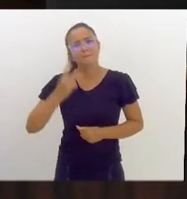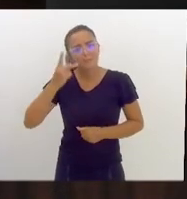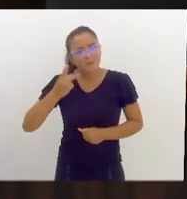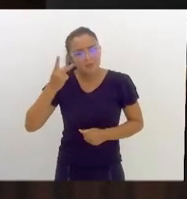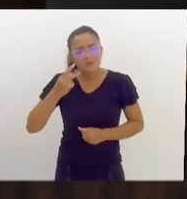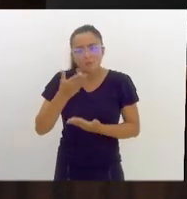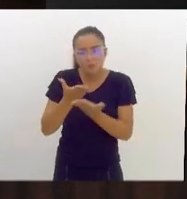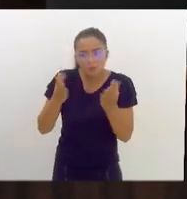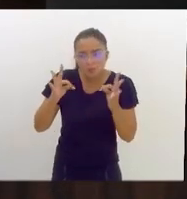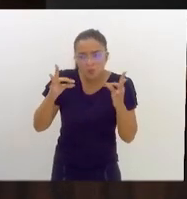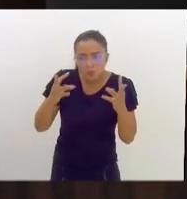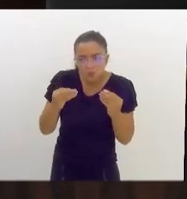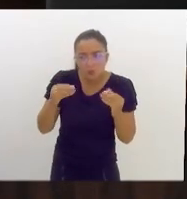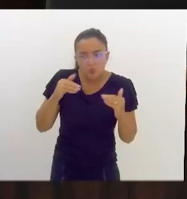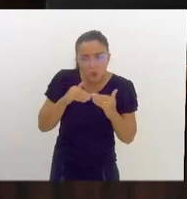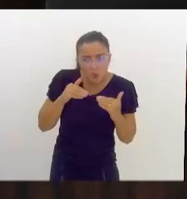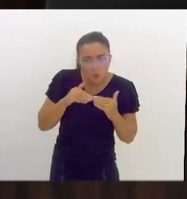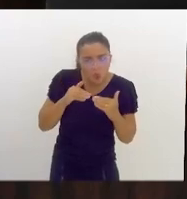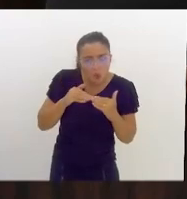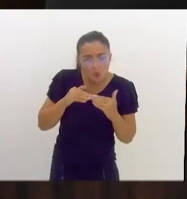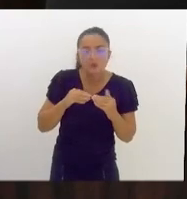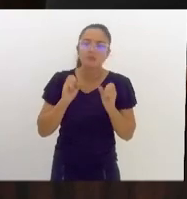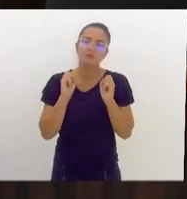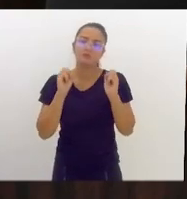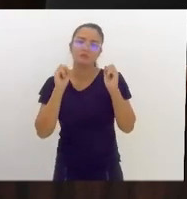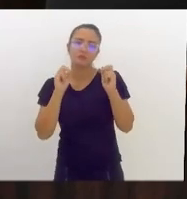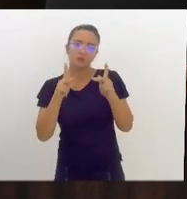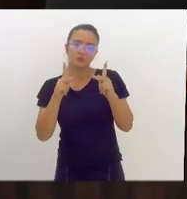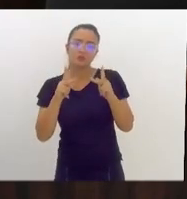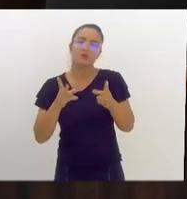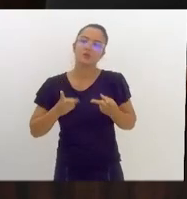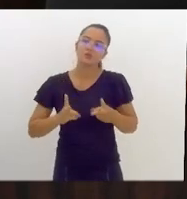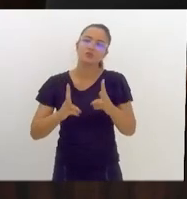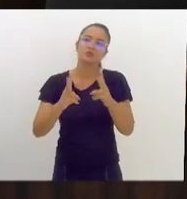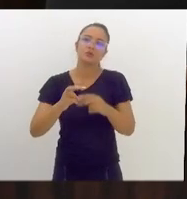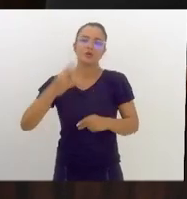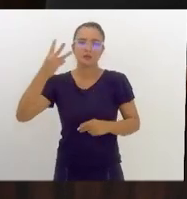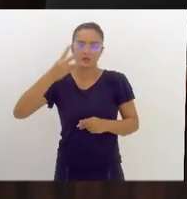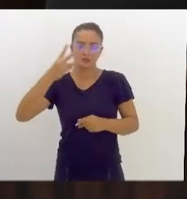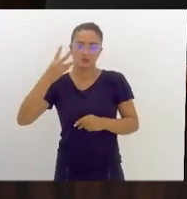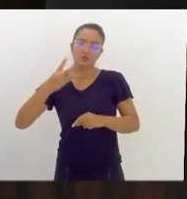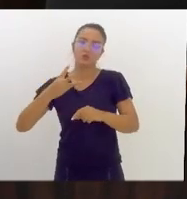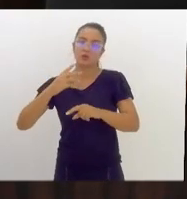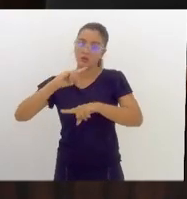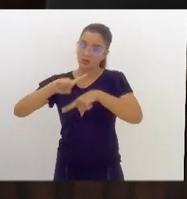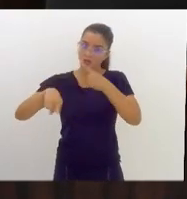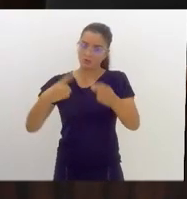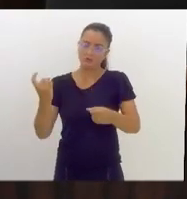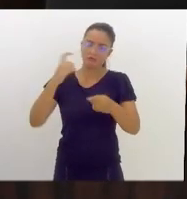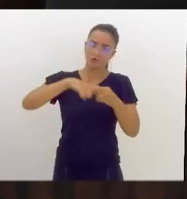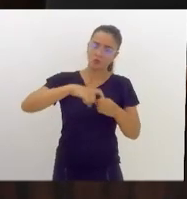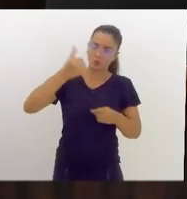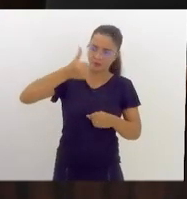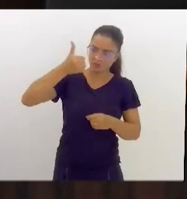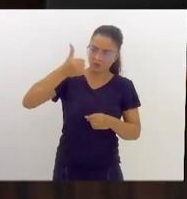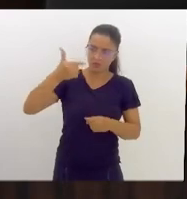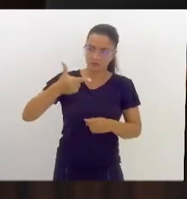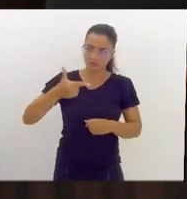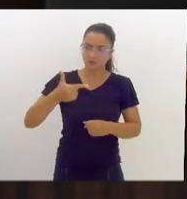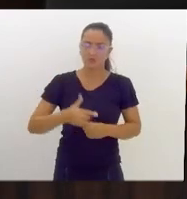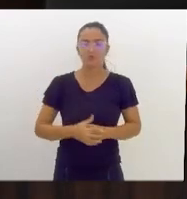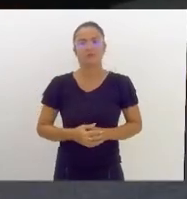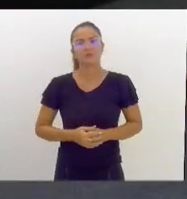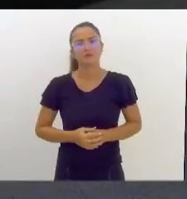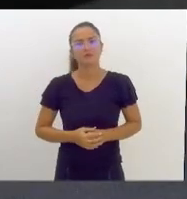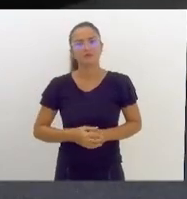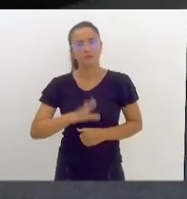todos concordam, vamos seguir aqui a partir do terceiro projeto e retornamos o primeiro e o segundo, deputado Chico Machado. Antes